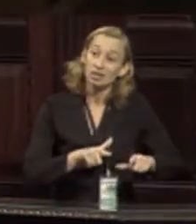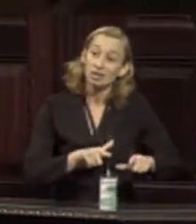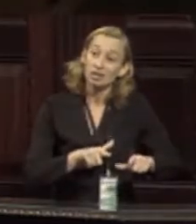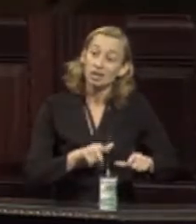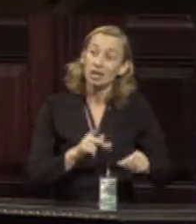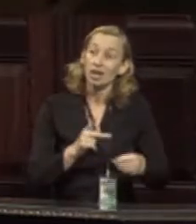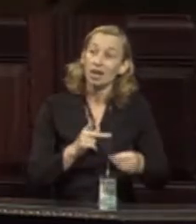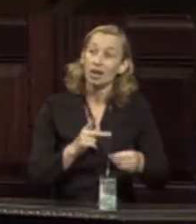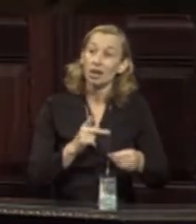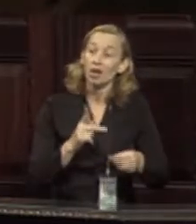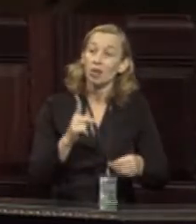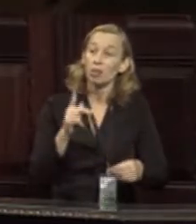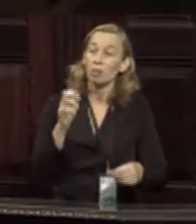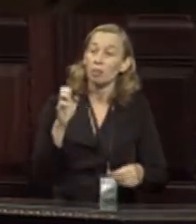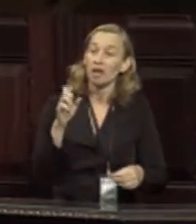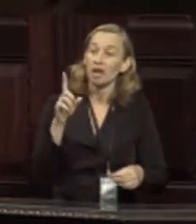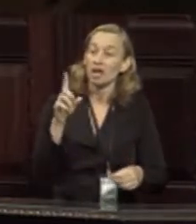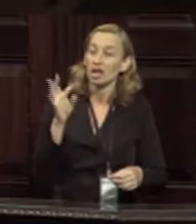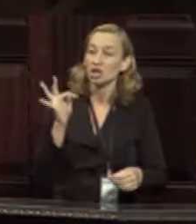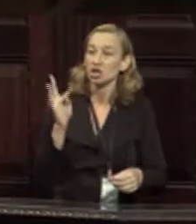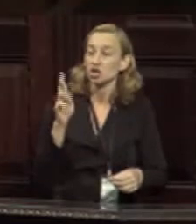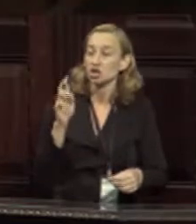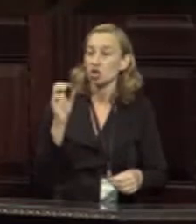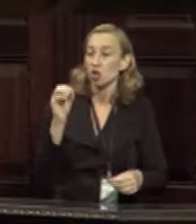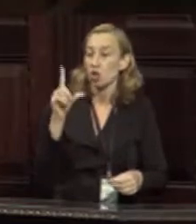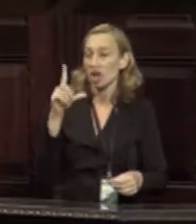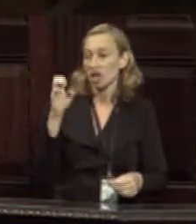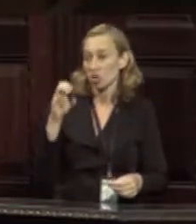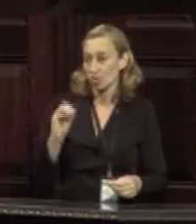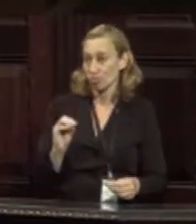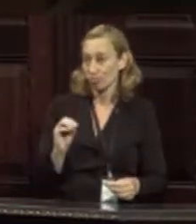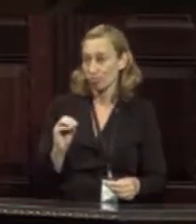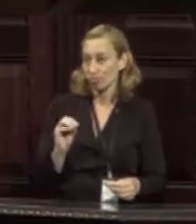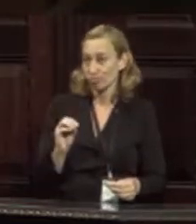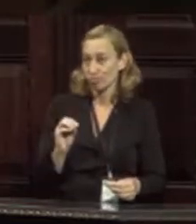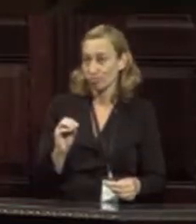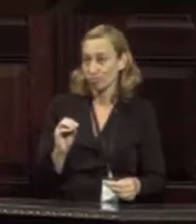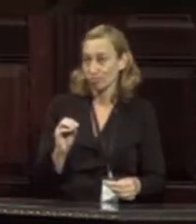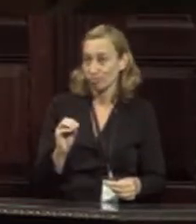ICMS, quando estipula que a